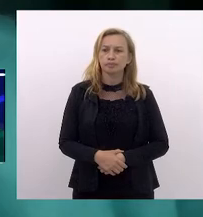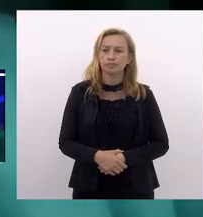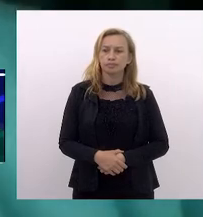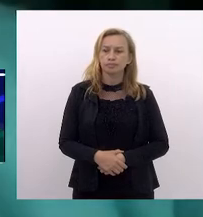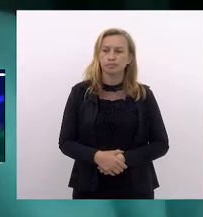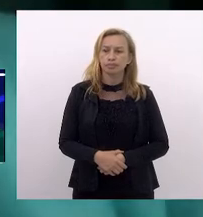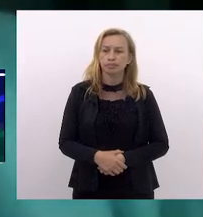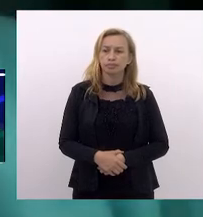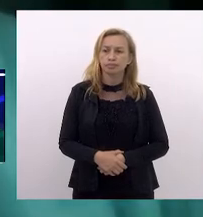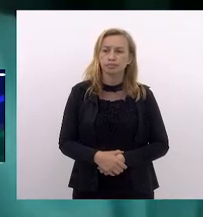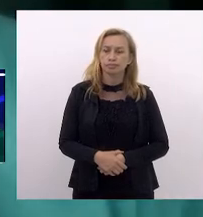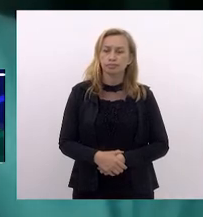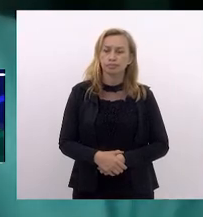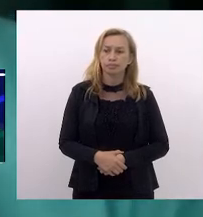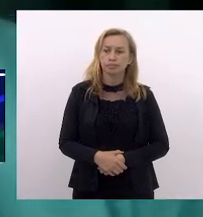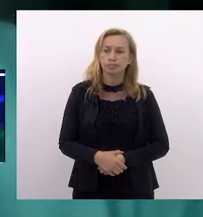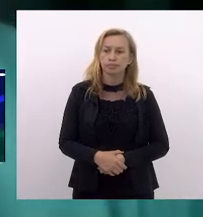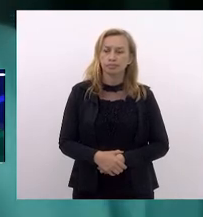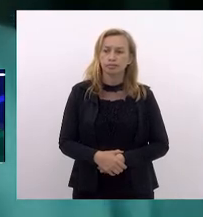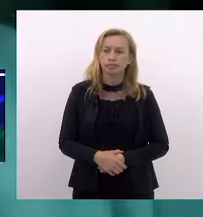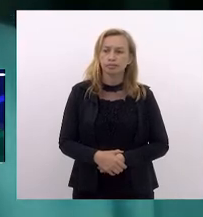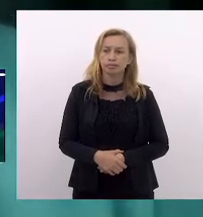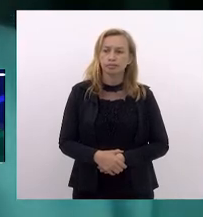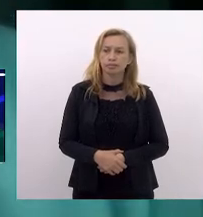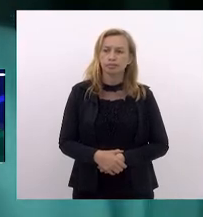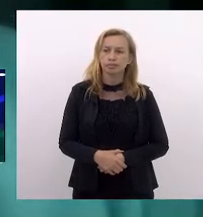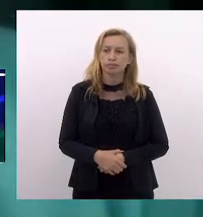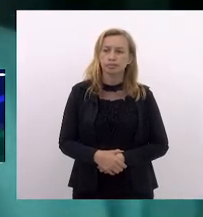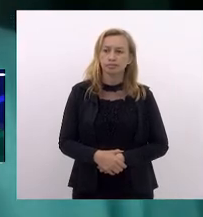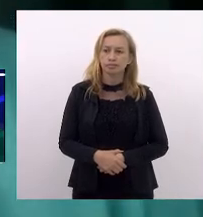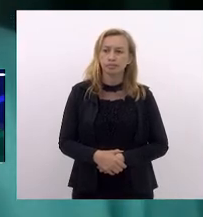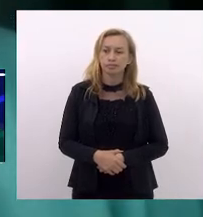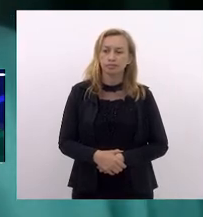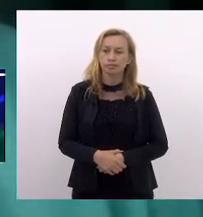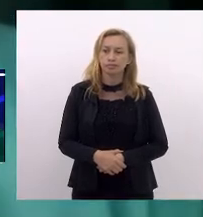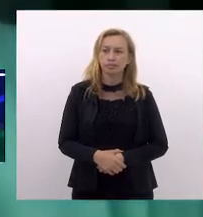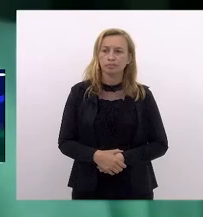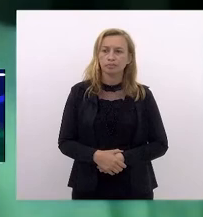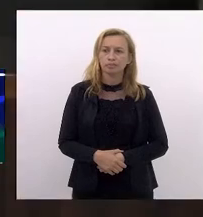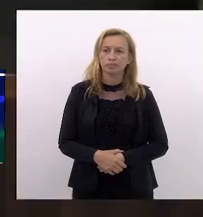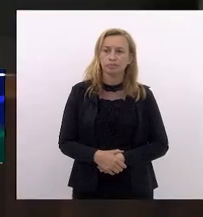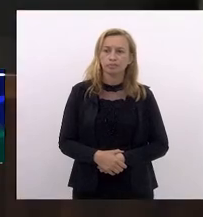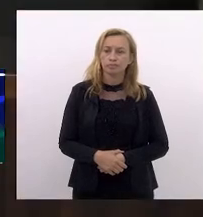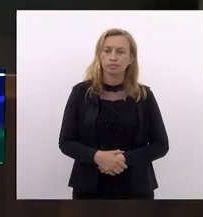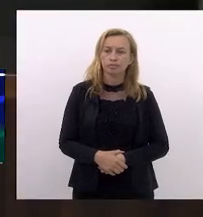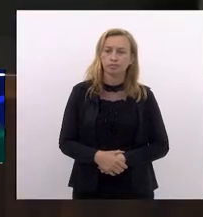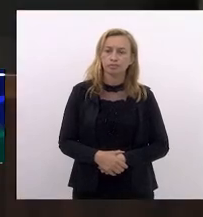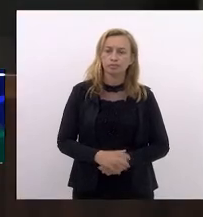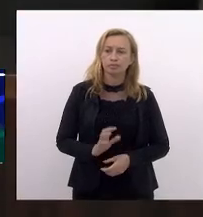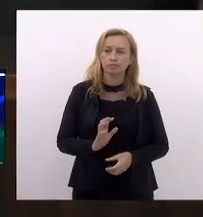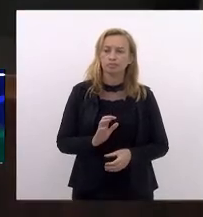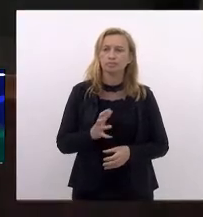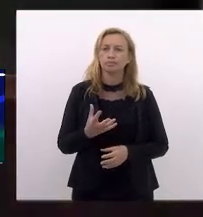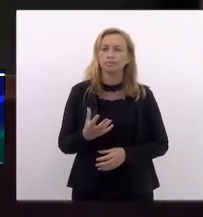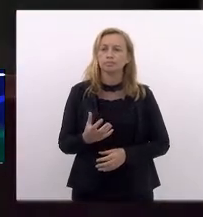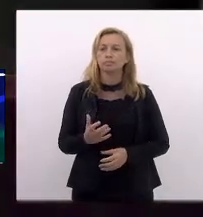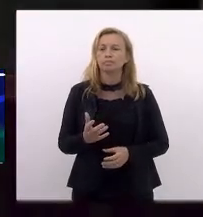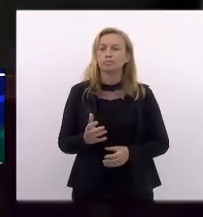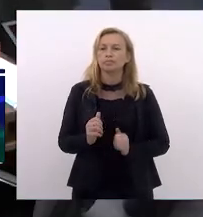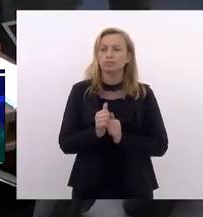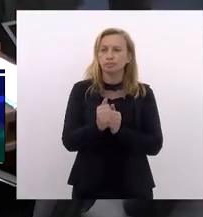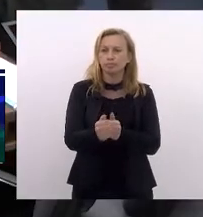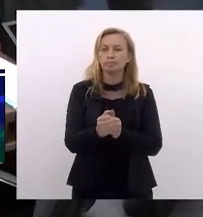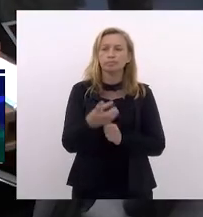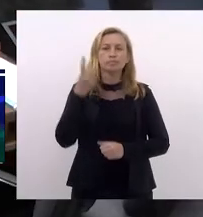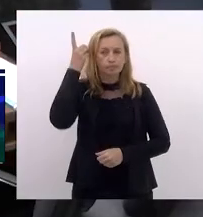um banho o voto do deputado Luiz Paulo favorável de emendas do deputado Roberto